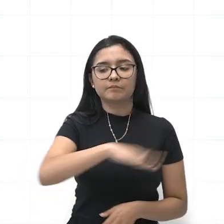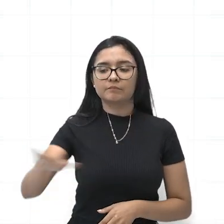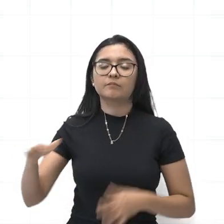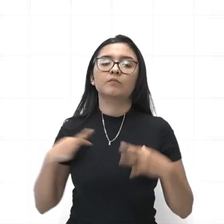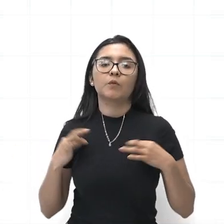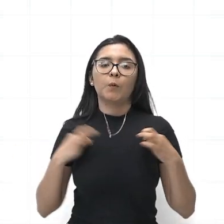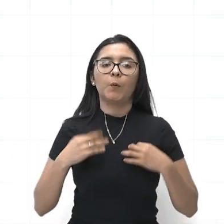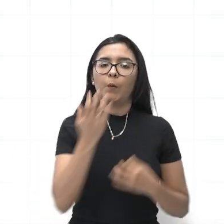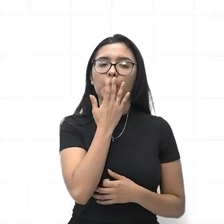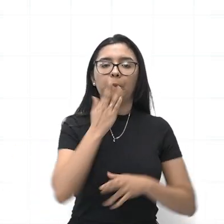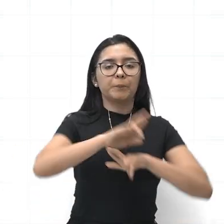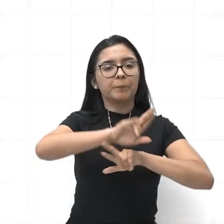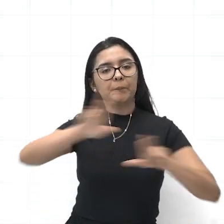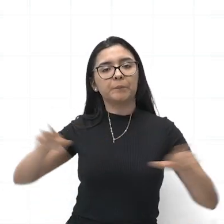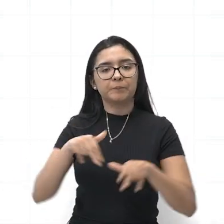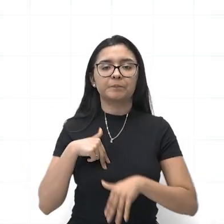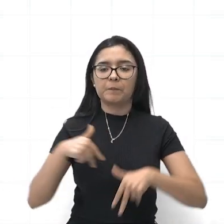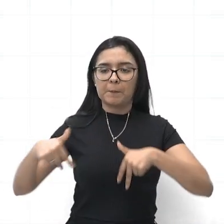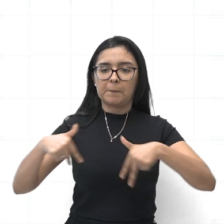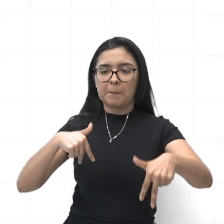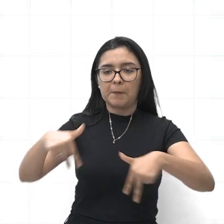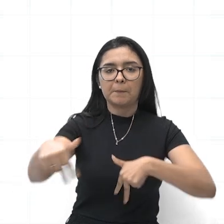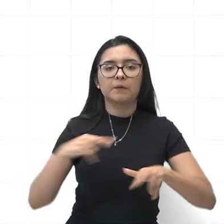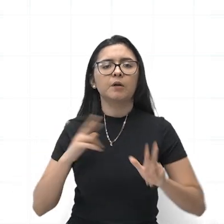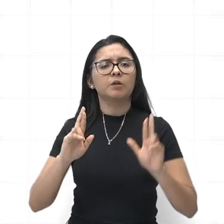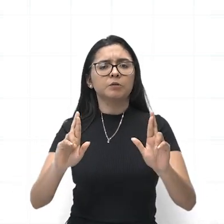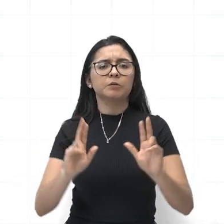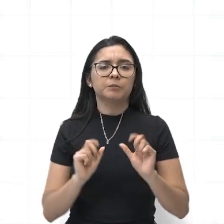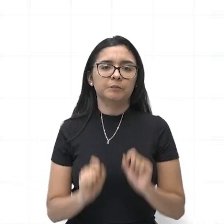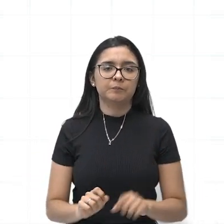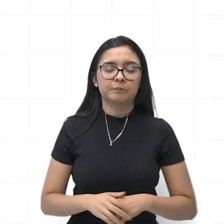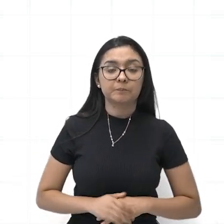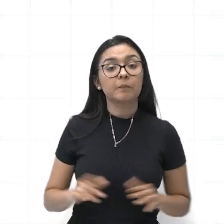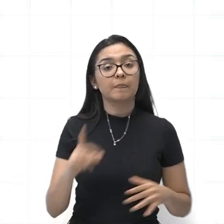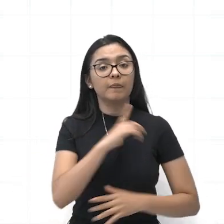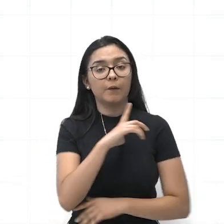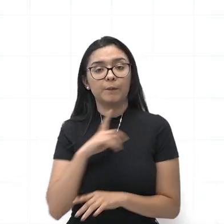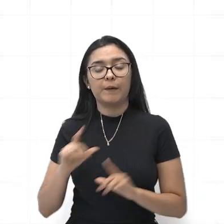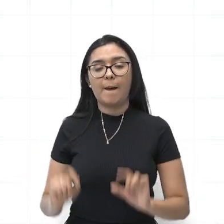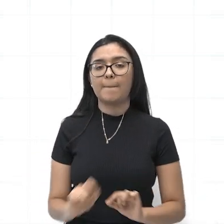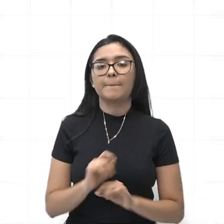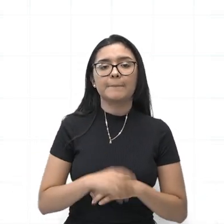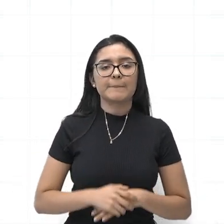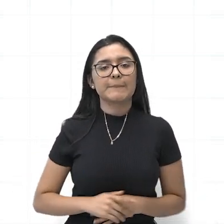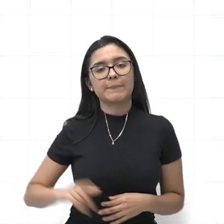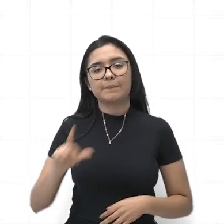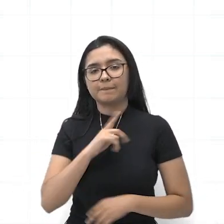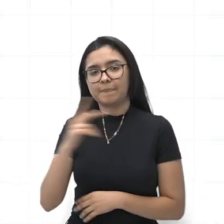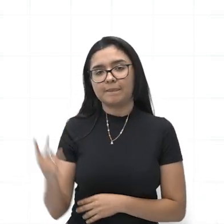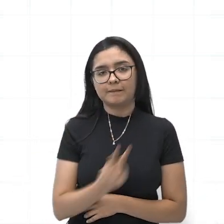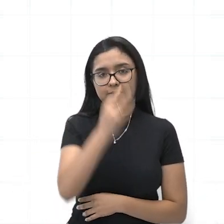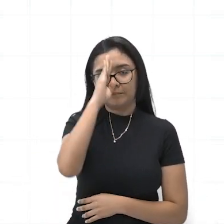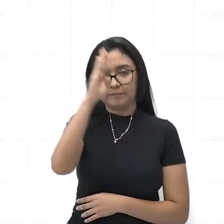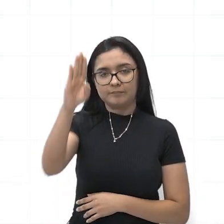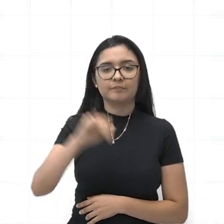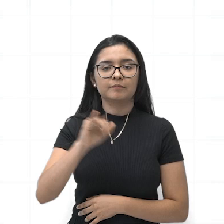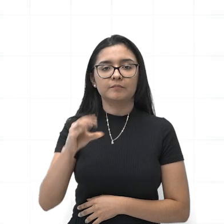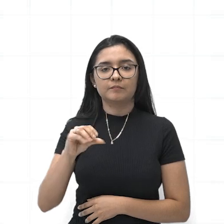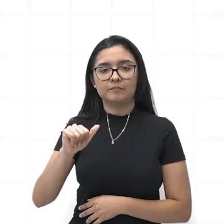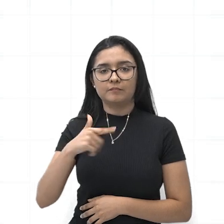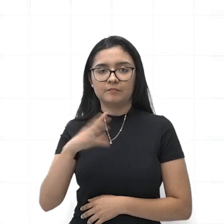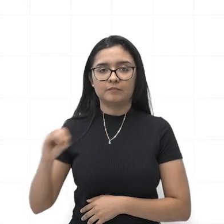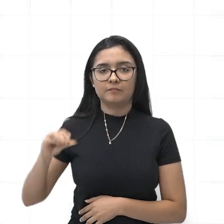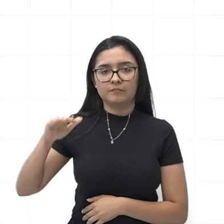uniformes coloridos, posicionam-se com expectativa. Temos aí 2 atuantes, o João,